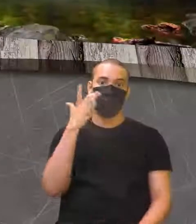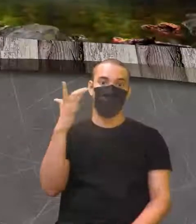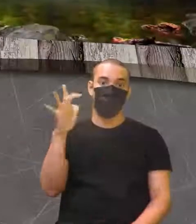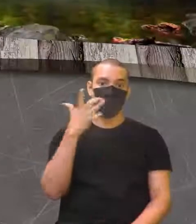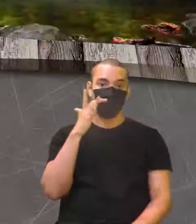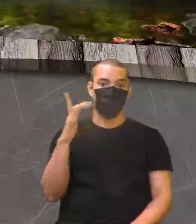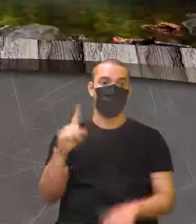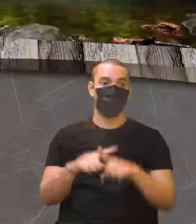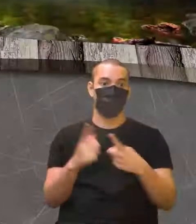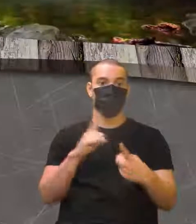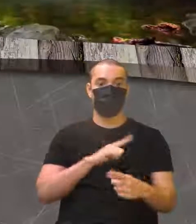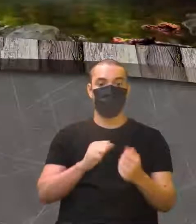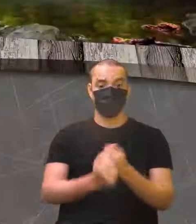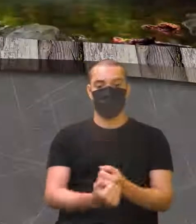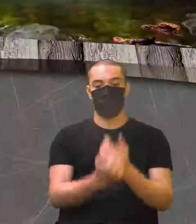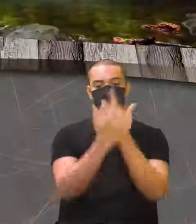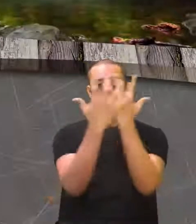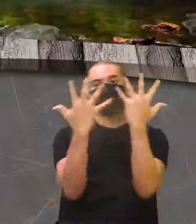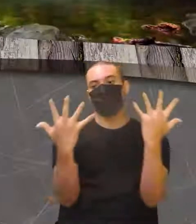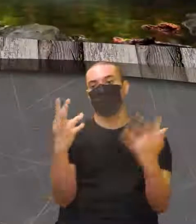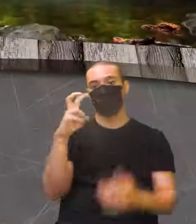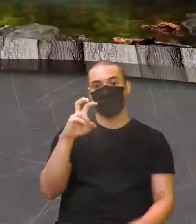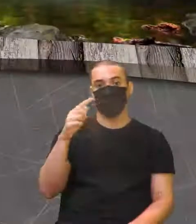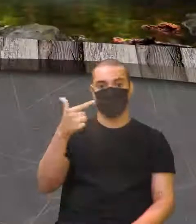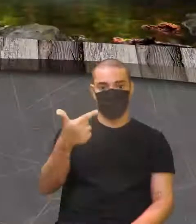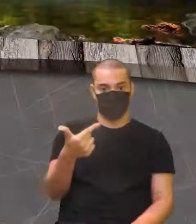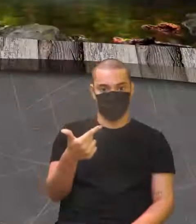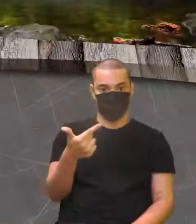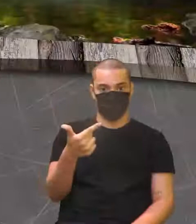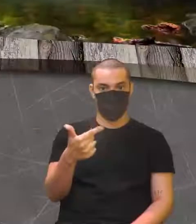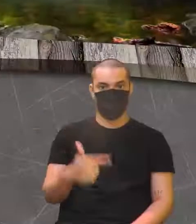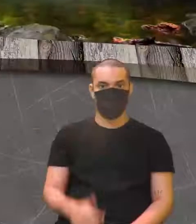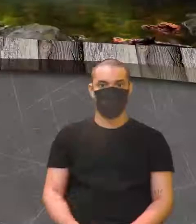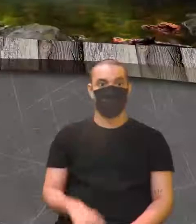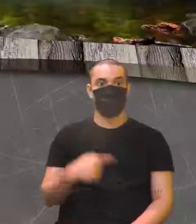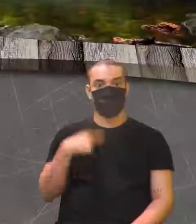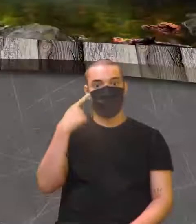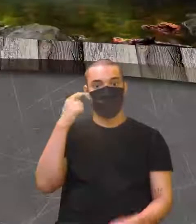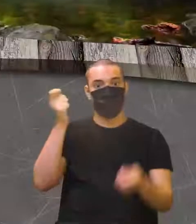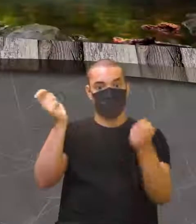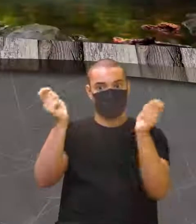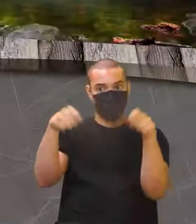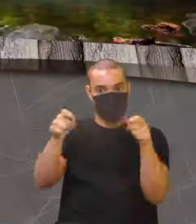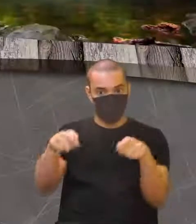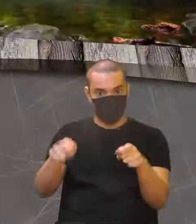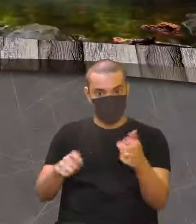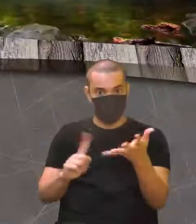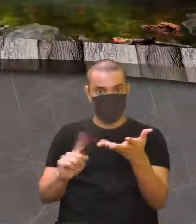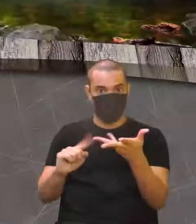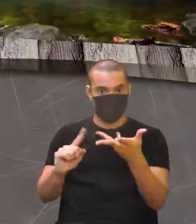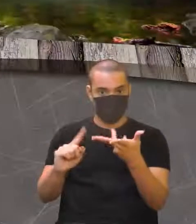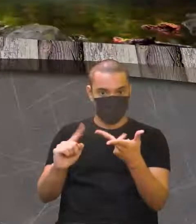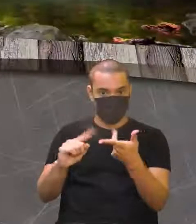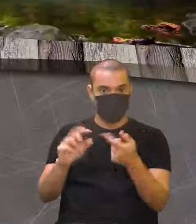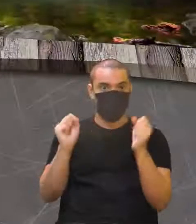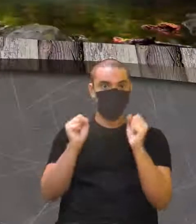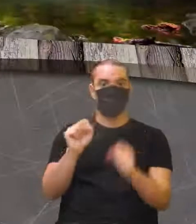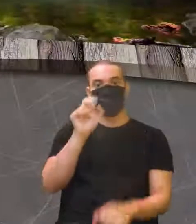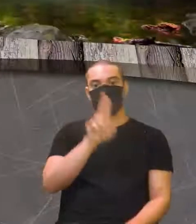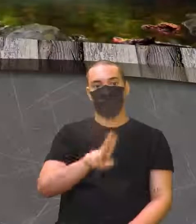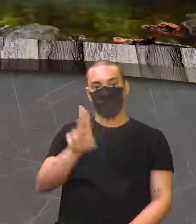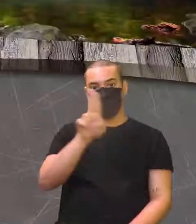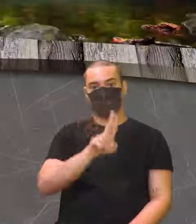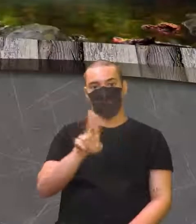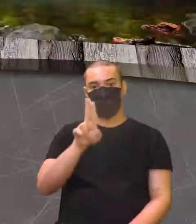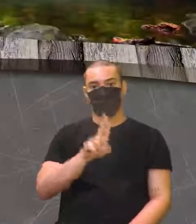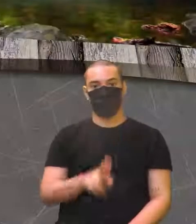ouro. Só que eu tenho 52 cartas. Então, é um evento para as possibilidades. 52. Vou ficar ali, né, utilizando cada